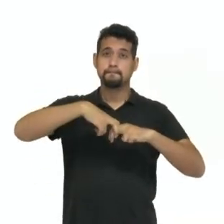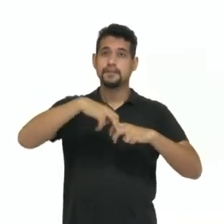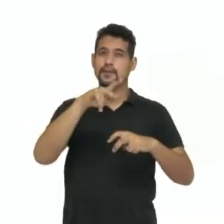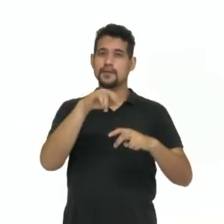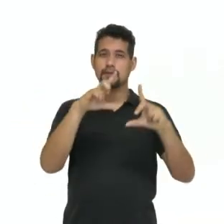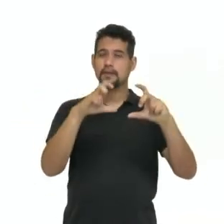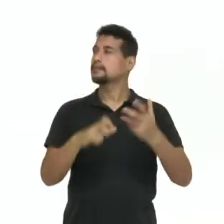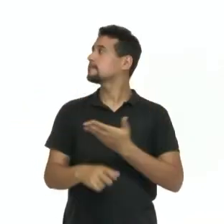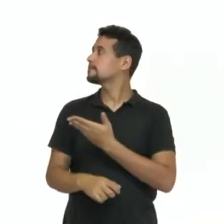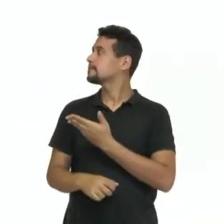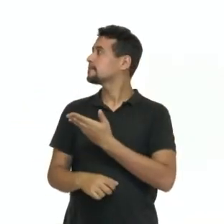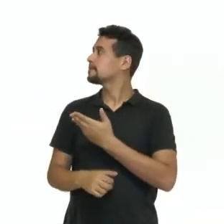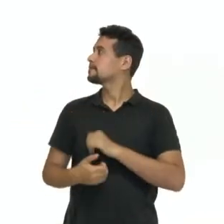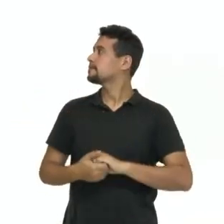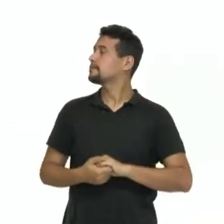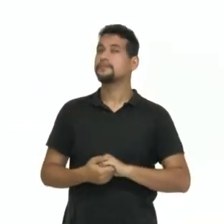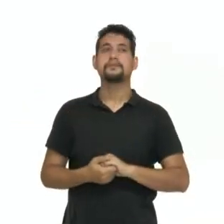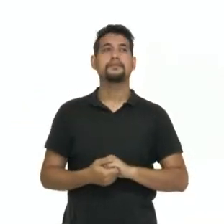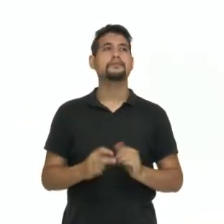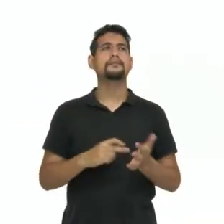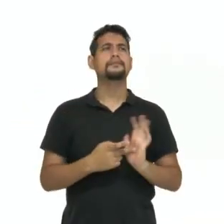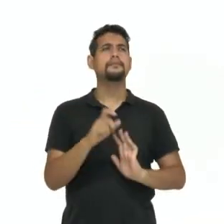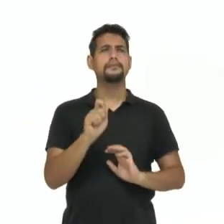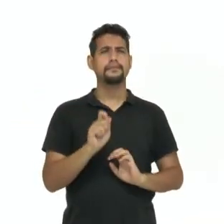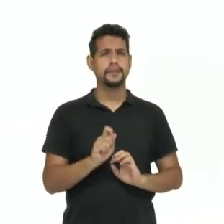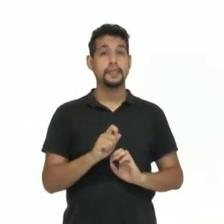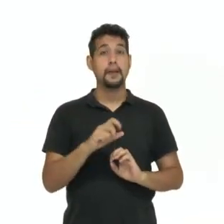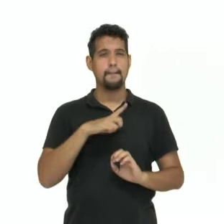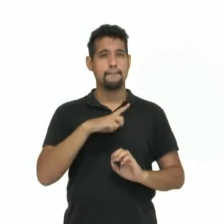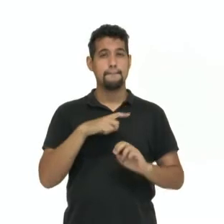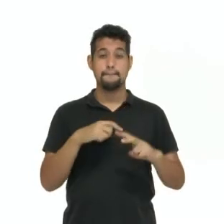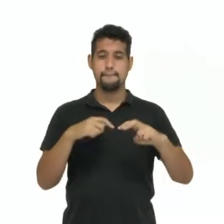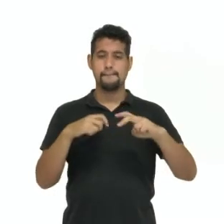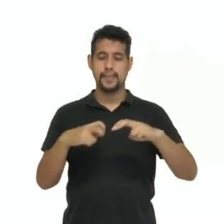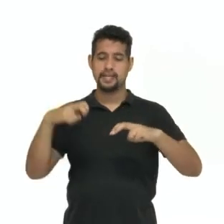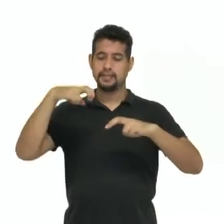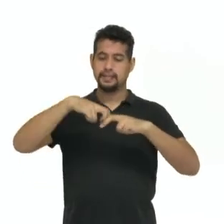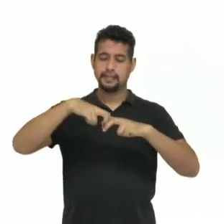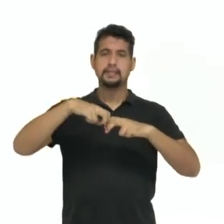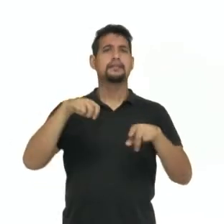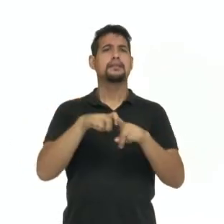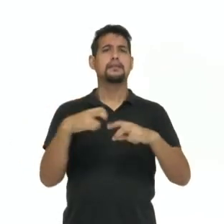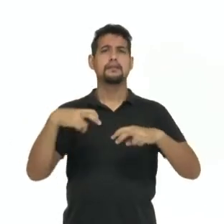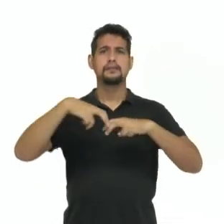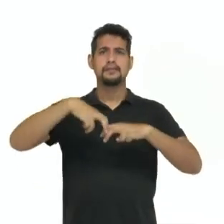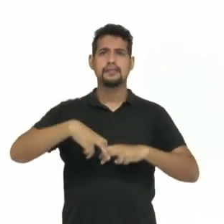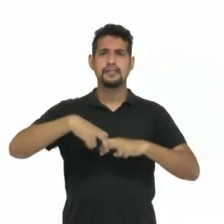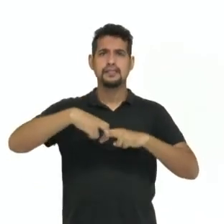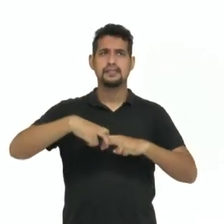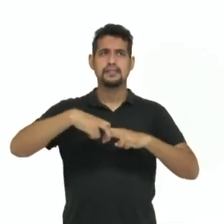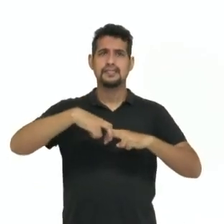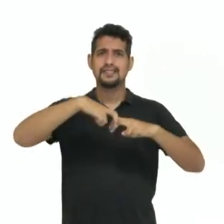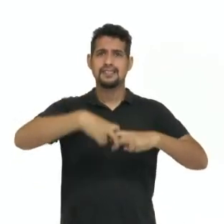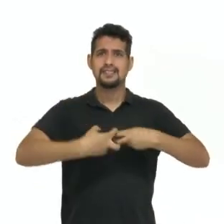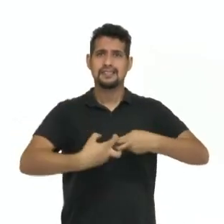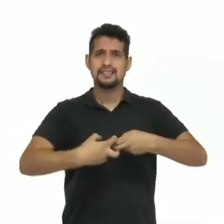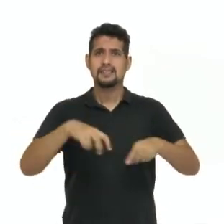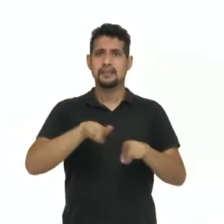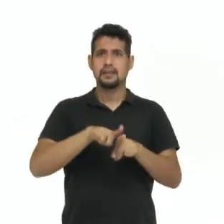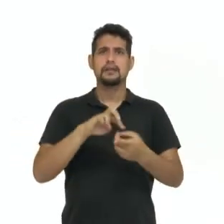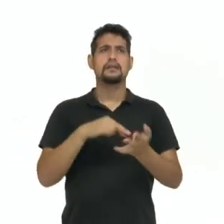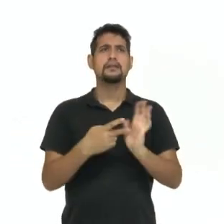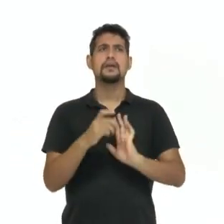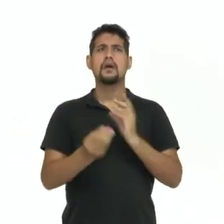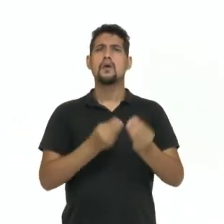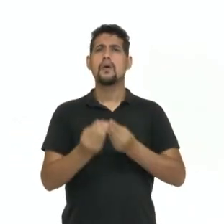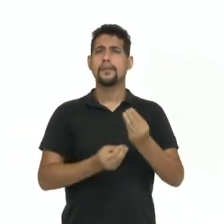demonstrando, estando entre suas pernas e passa para o lado do adversário,